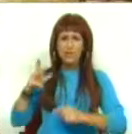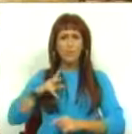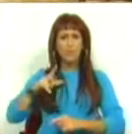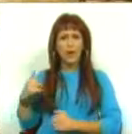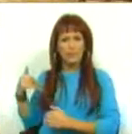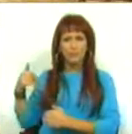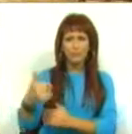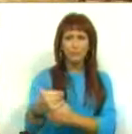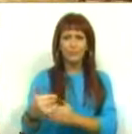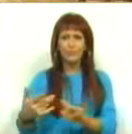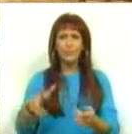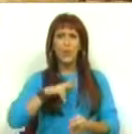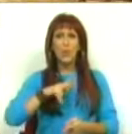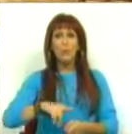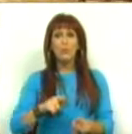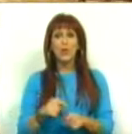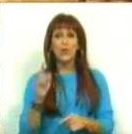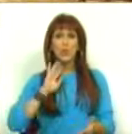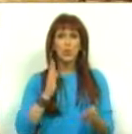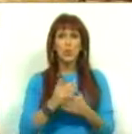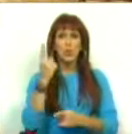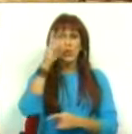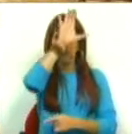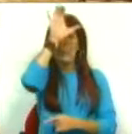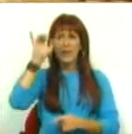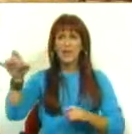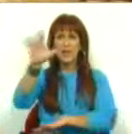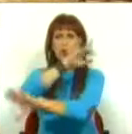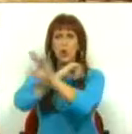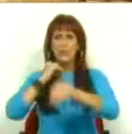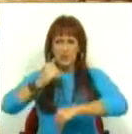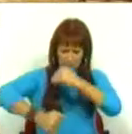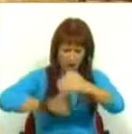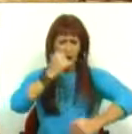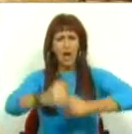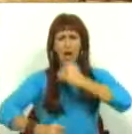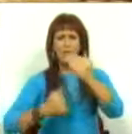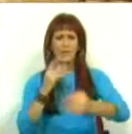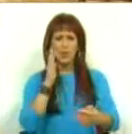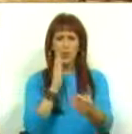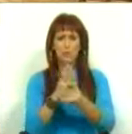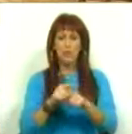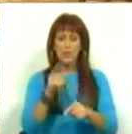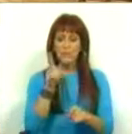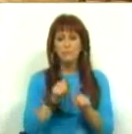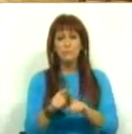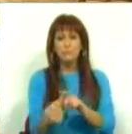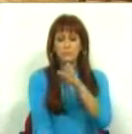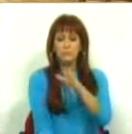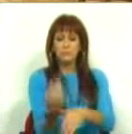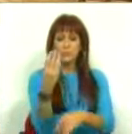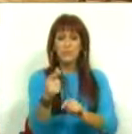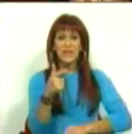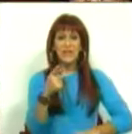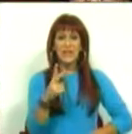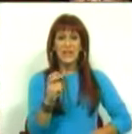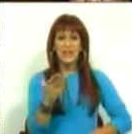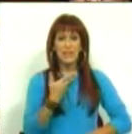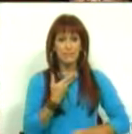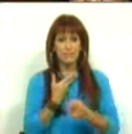Portugal. Portugal foi um dos últimos países da Europa a avançar com o processo de implantação da televisão